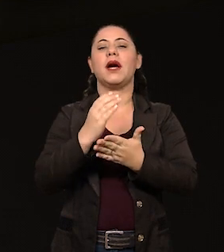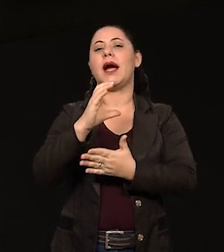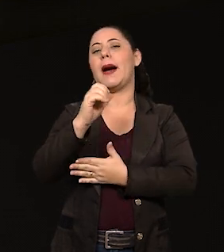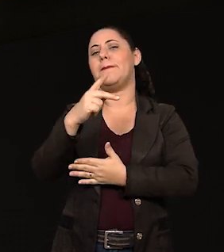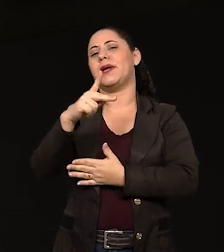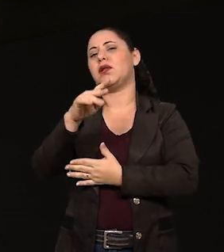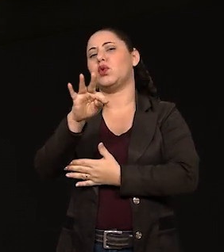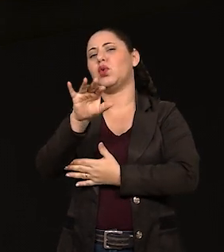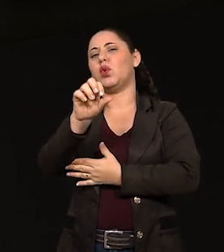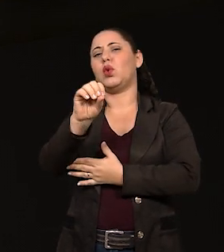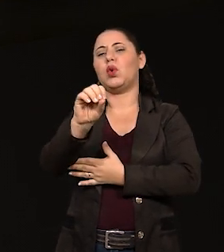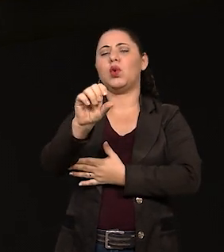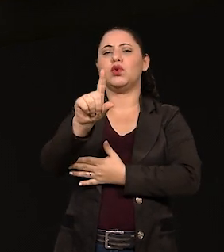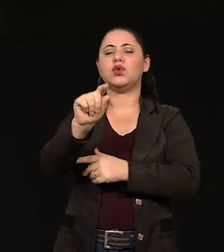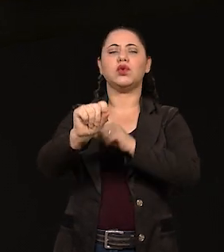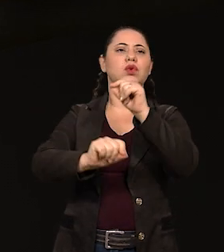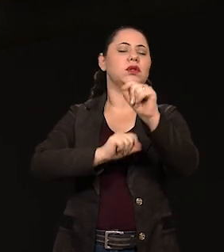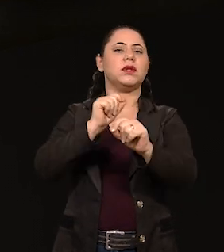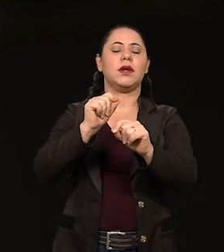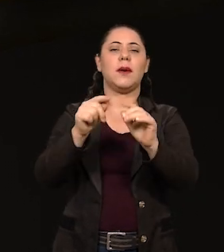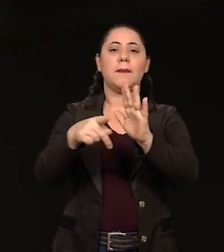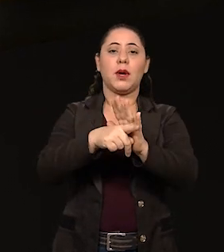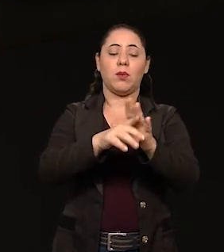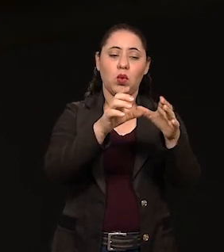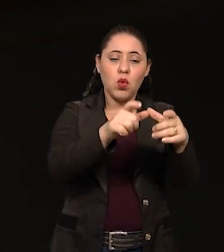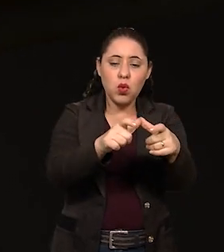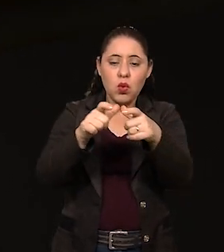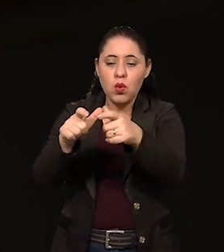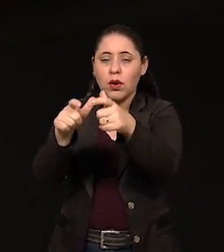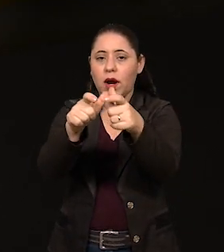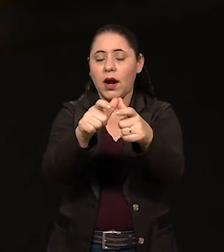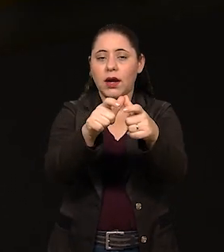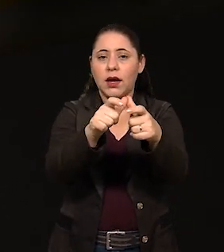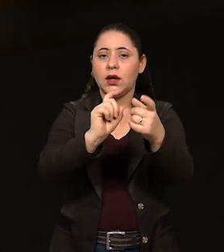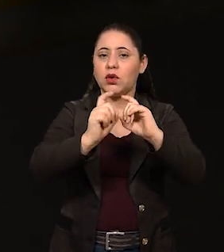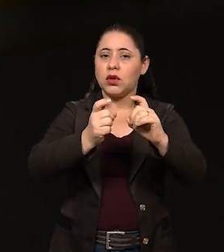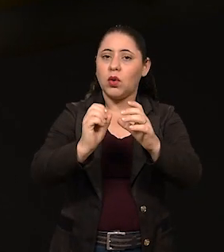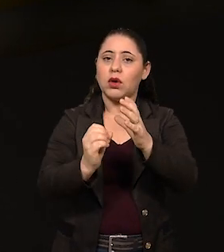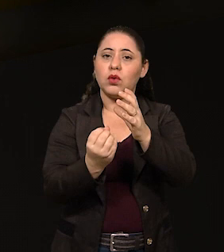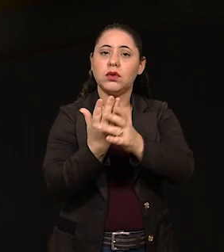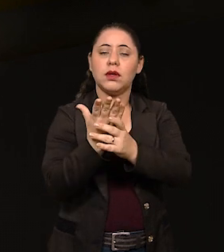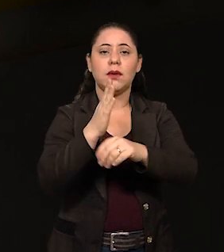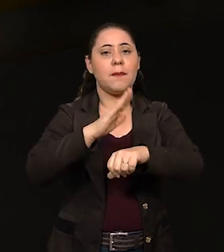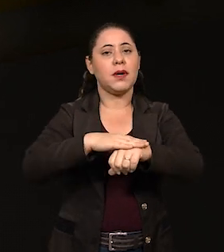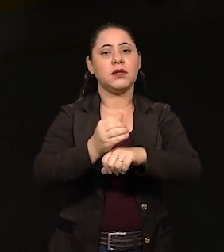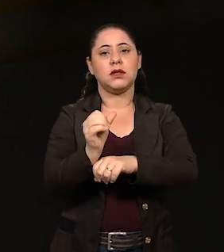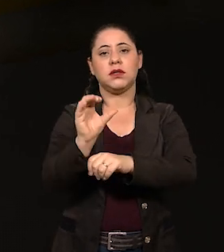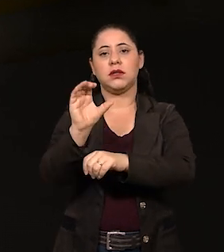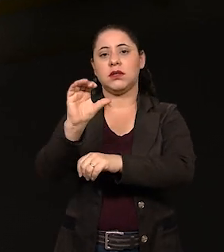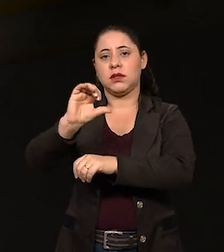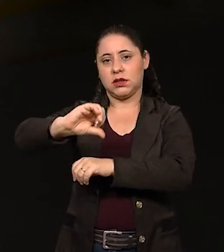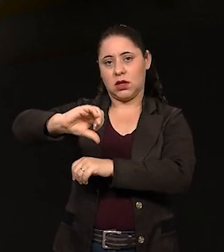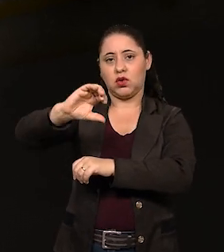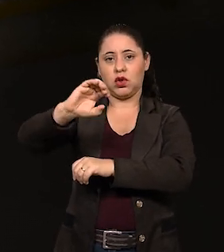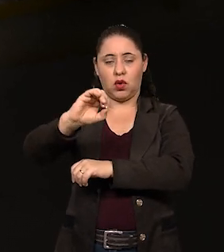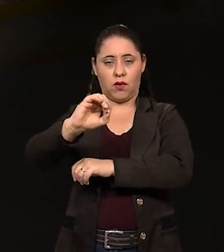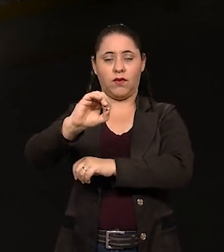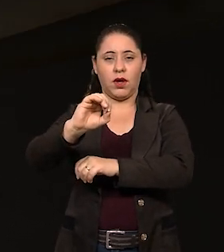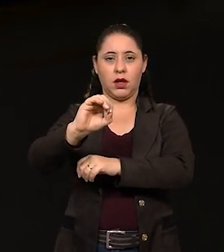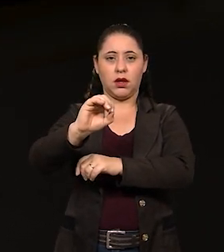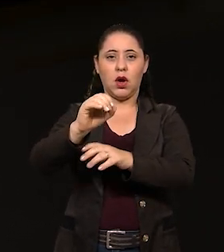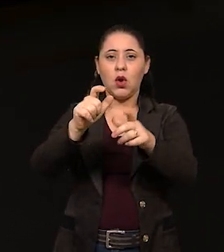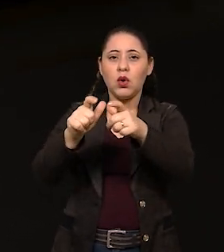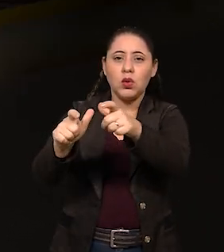capítulos Demolei são espécies de células onde as reuniões acontecem. Hoje, são mais de 690